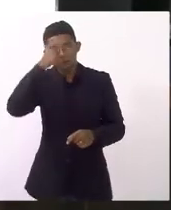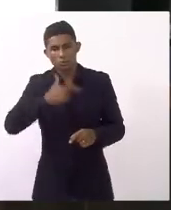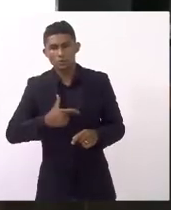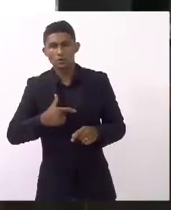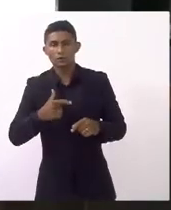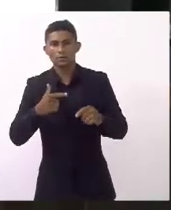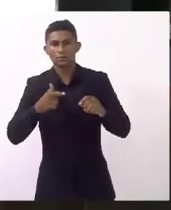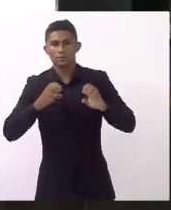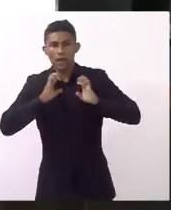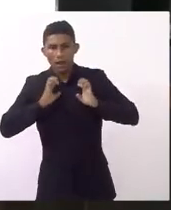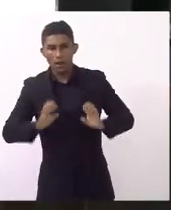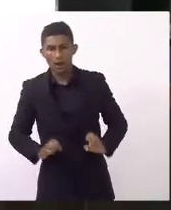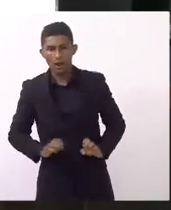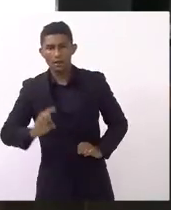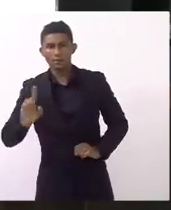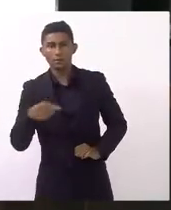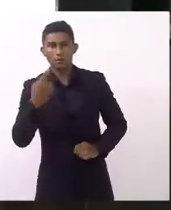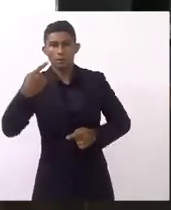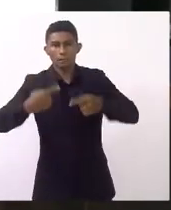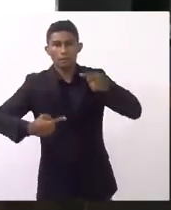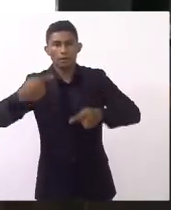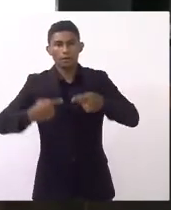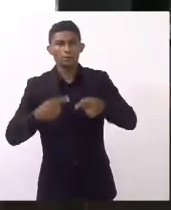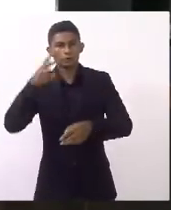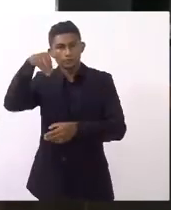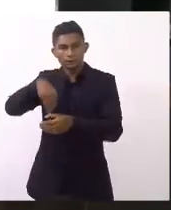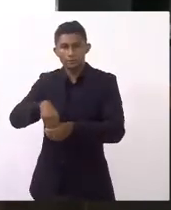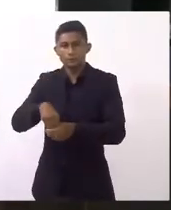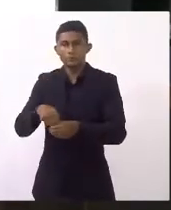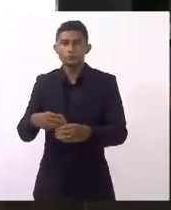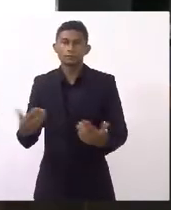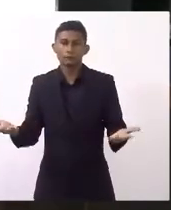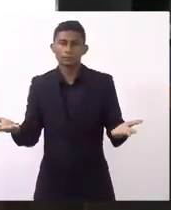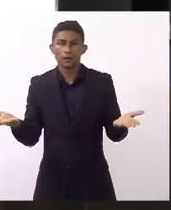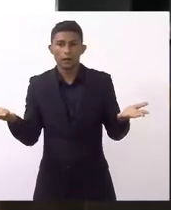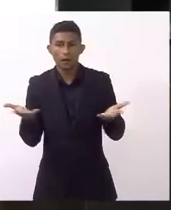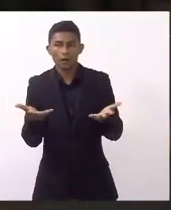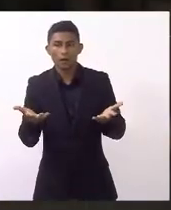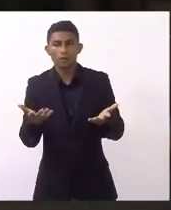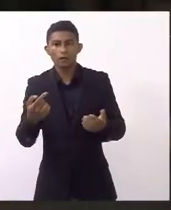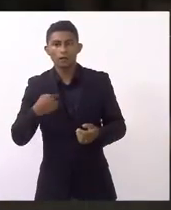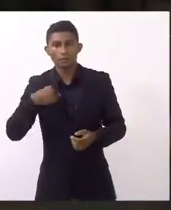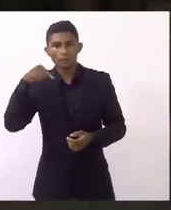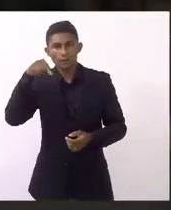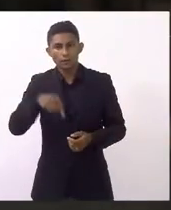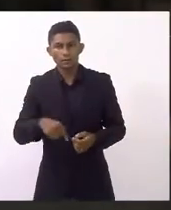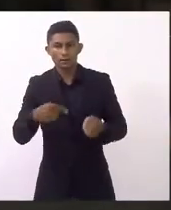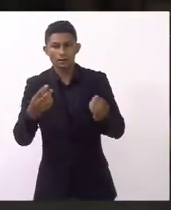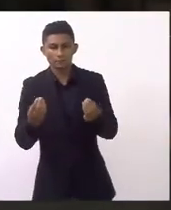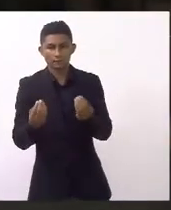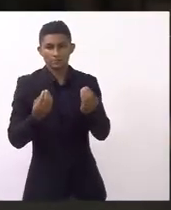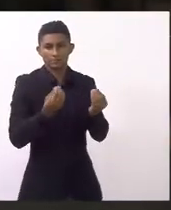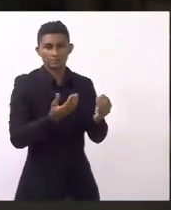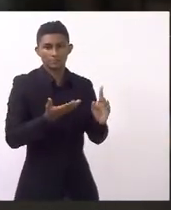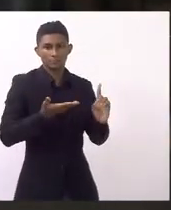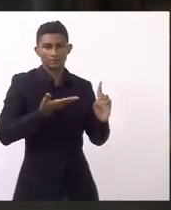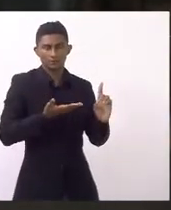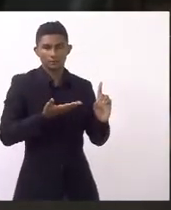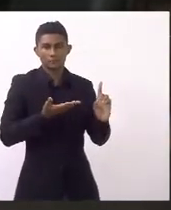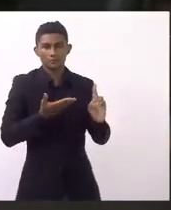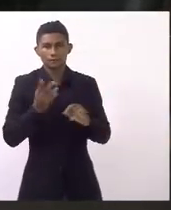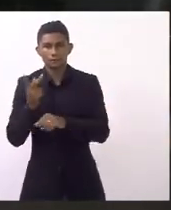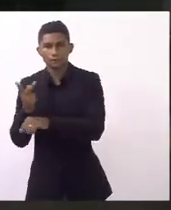ética que trabalhamos dentro da política então quero aqui neste momento entregar o pai Adailton É o